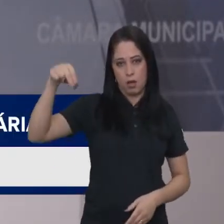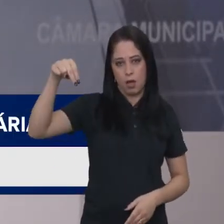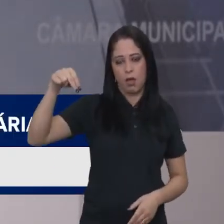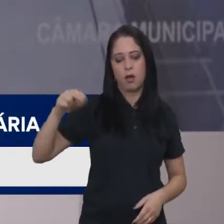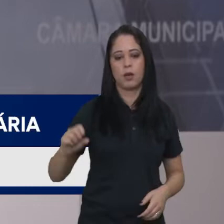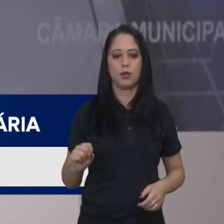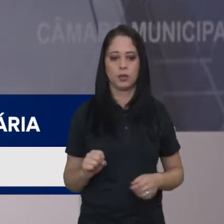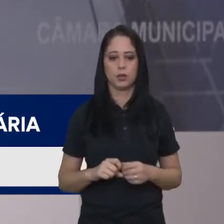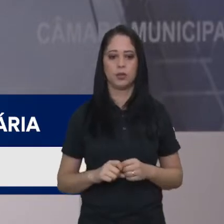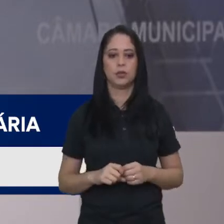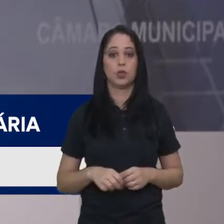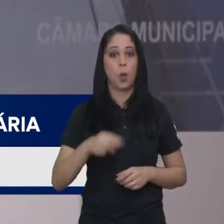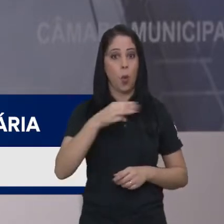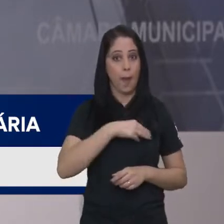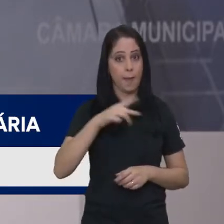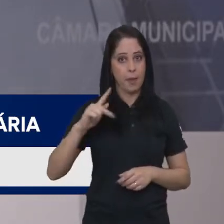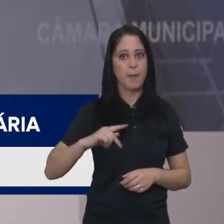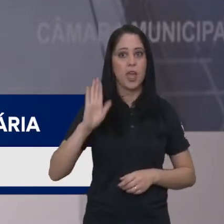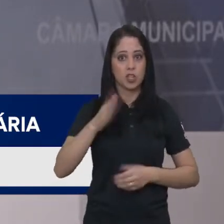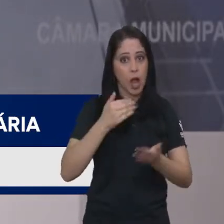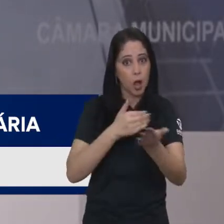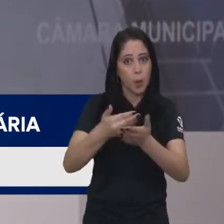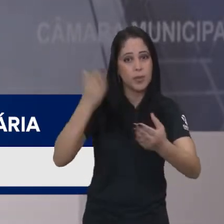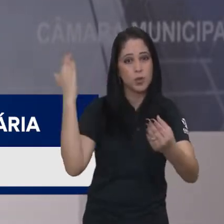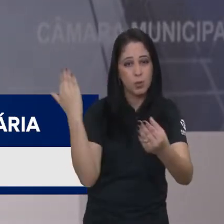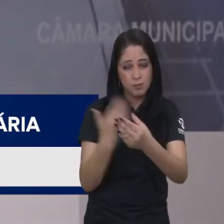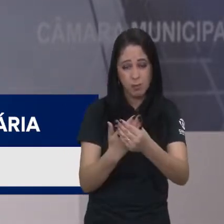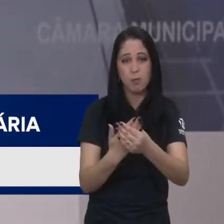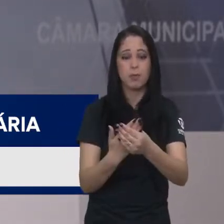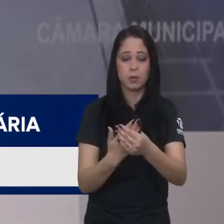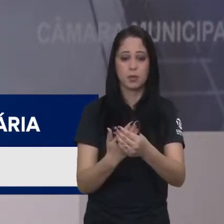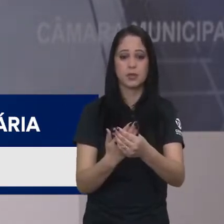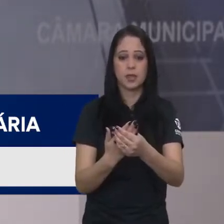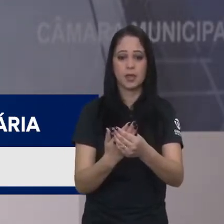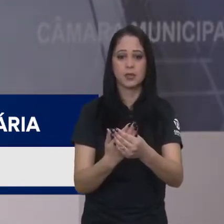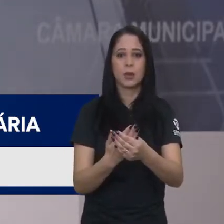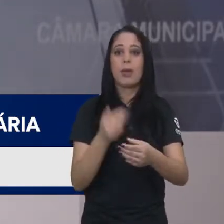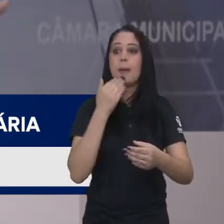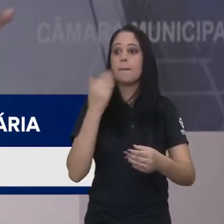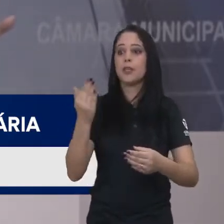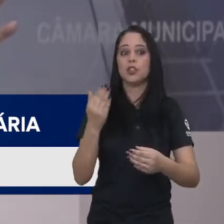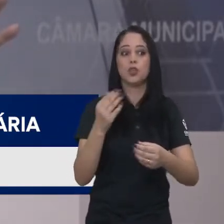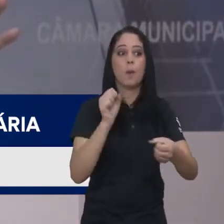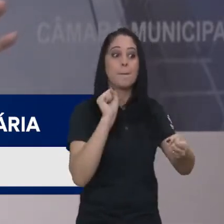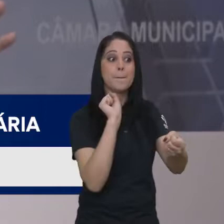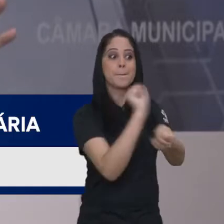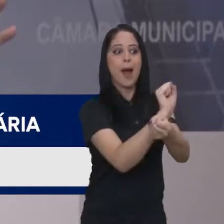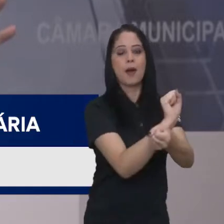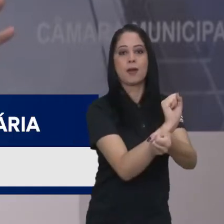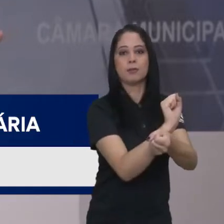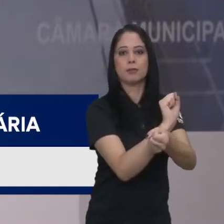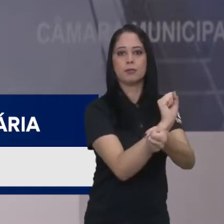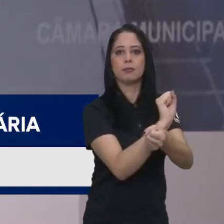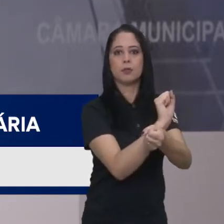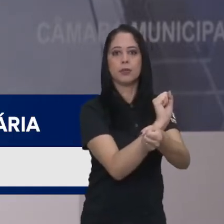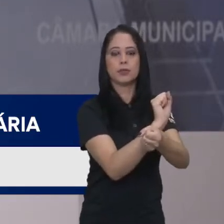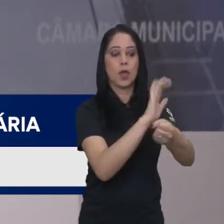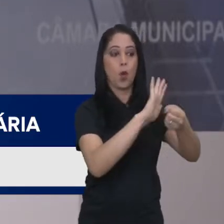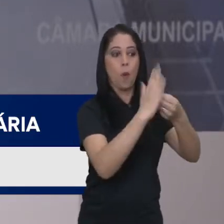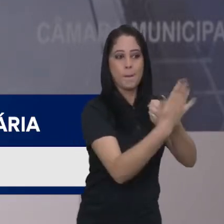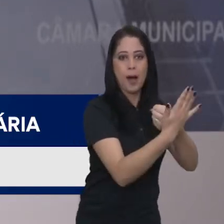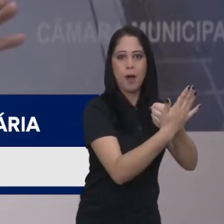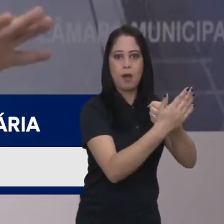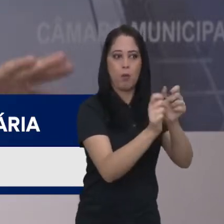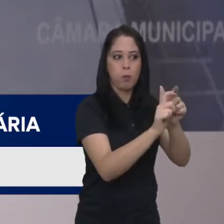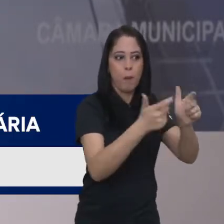esse tem sido um argumento. E o Ministério Público entrou com ações civis públicas para congelar o bairro, sem determinar